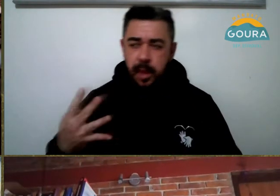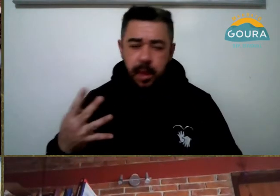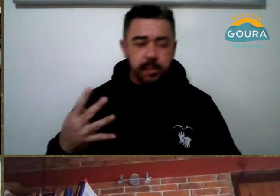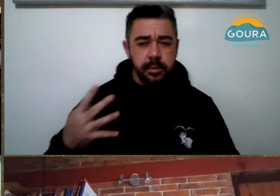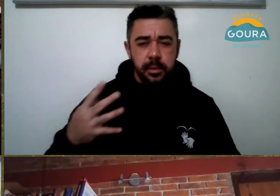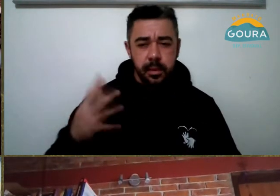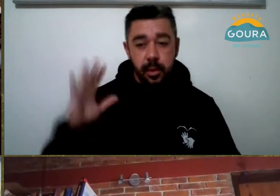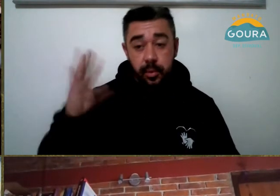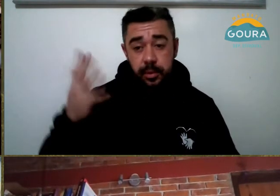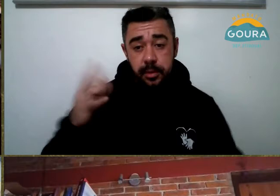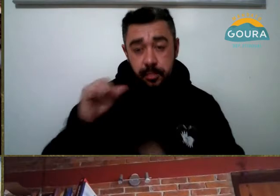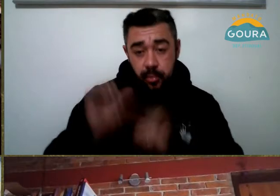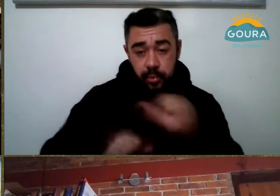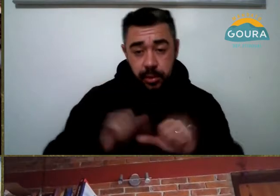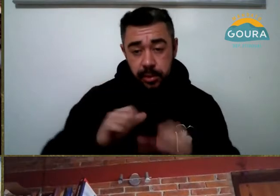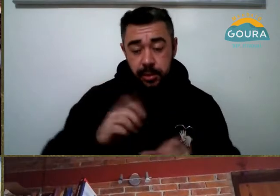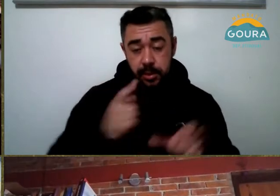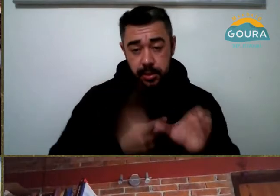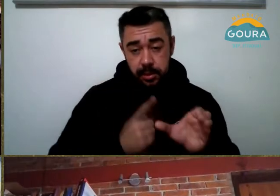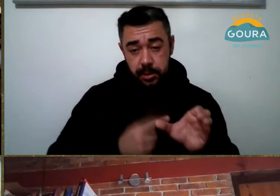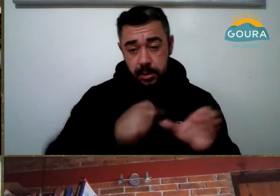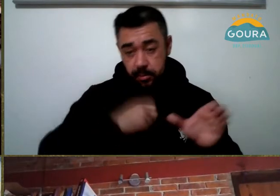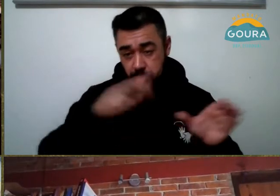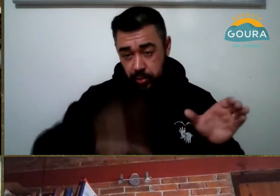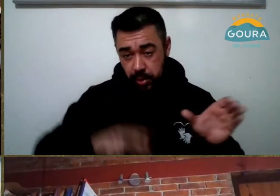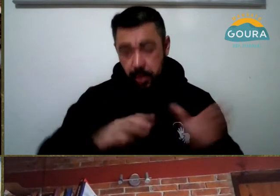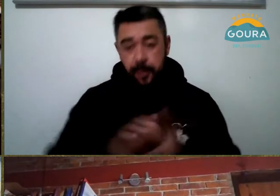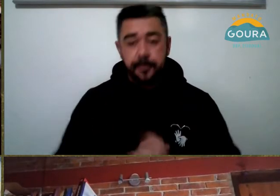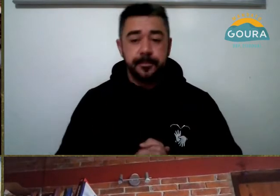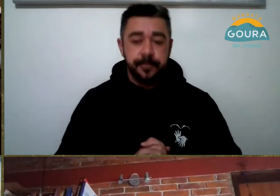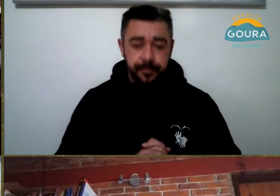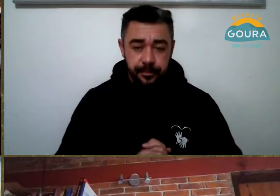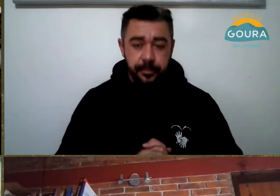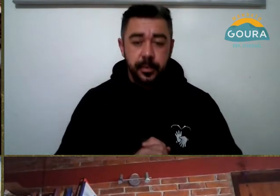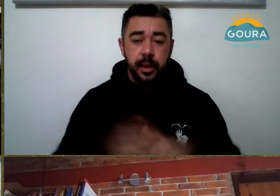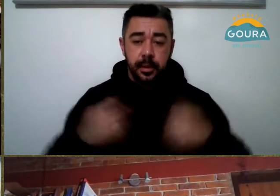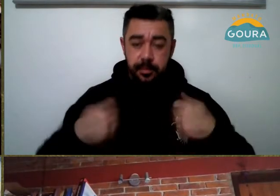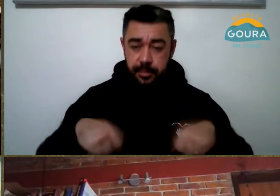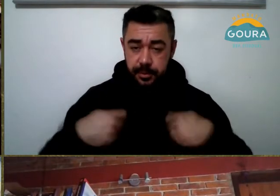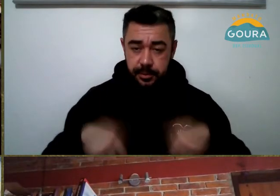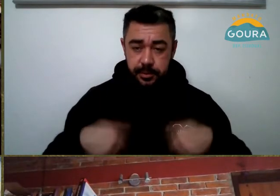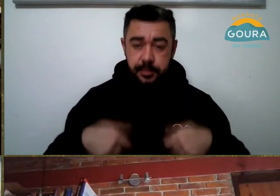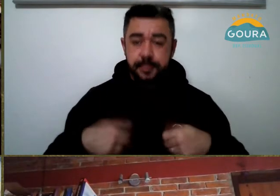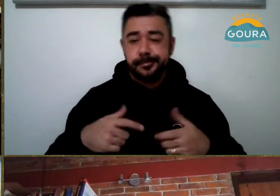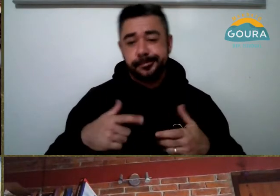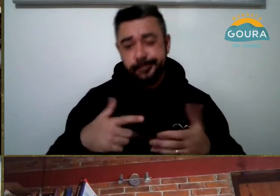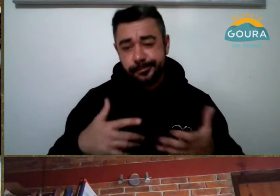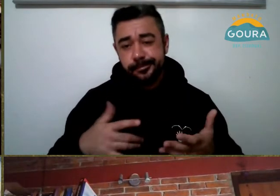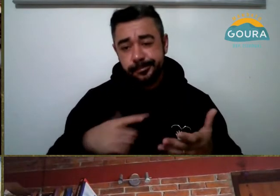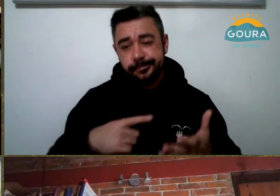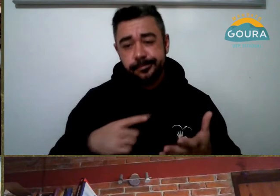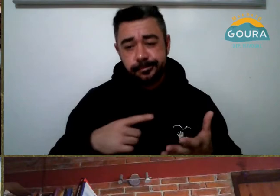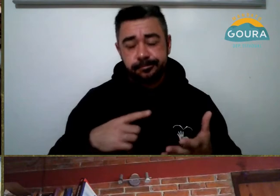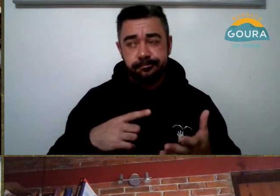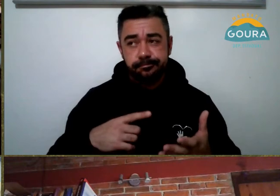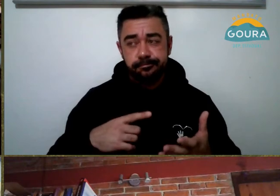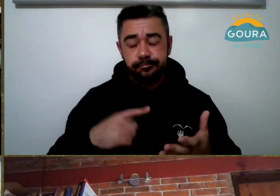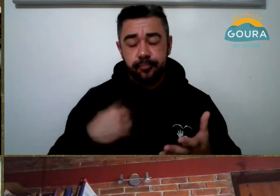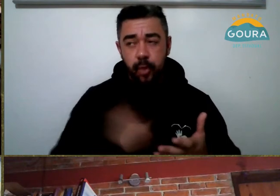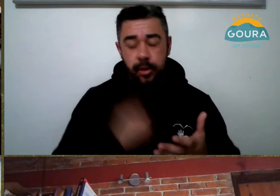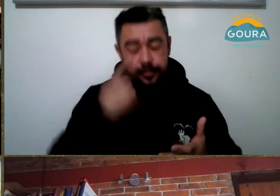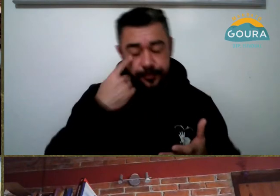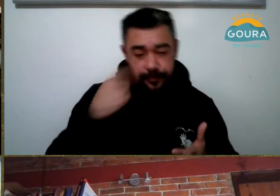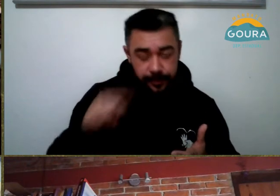portuguesa, uma súbita abertura a tudo aquilo que até então nos tinha estado